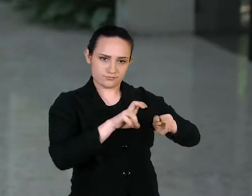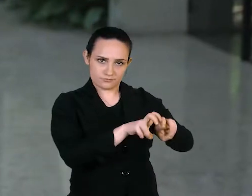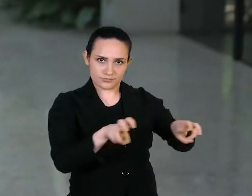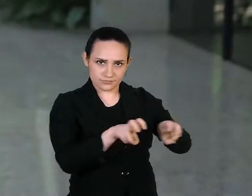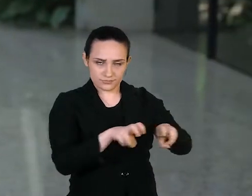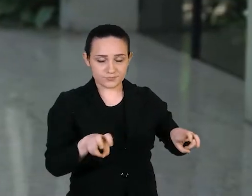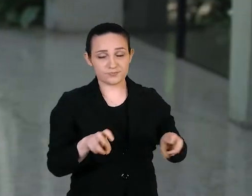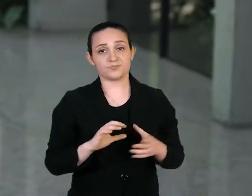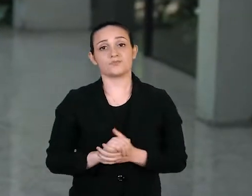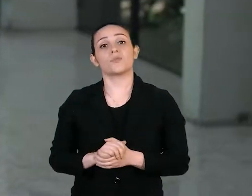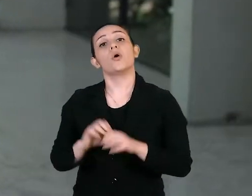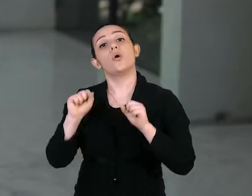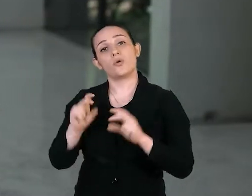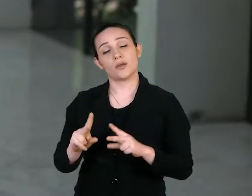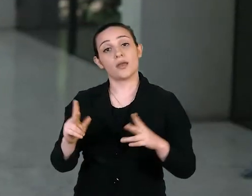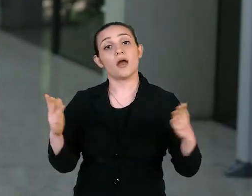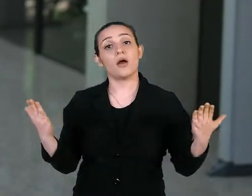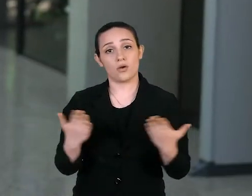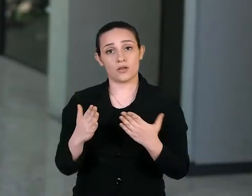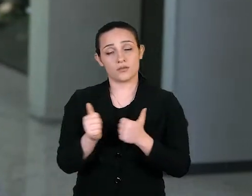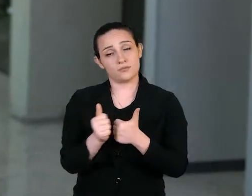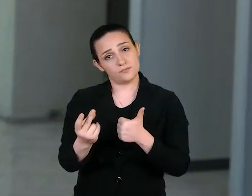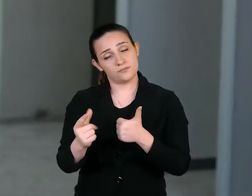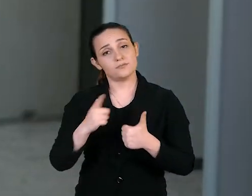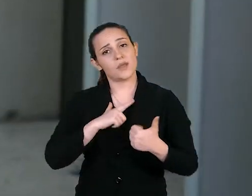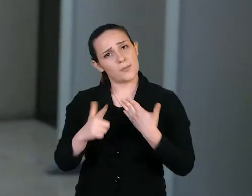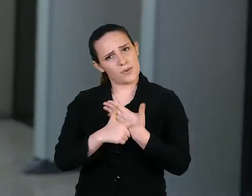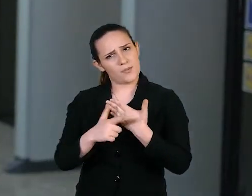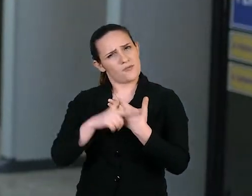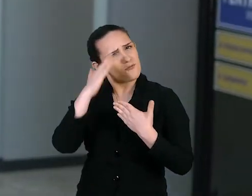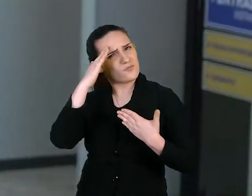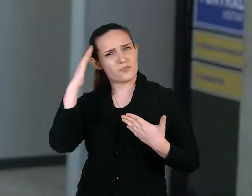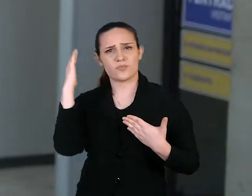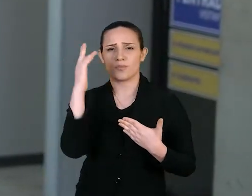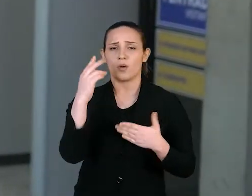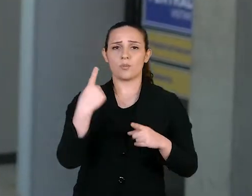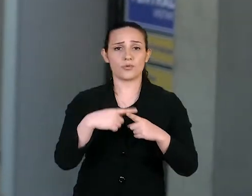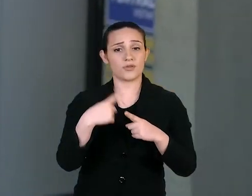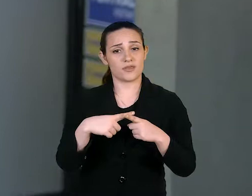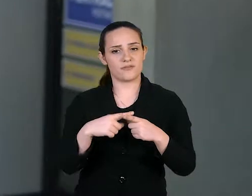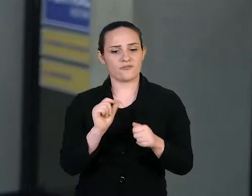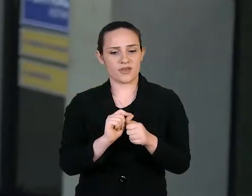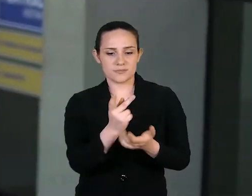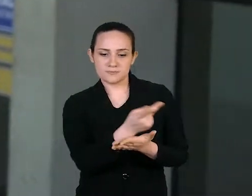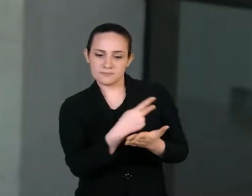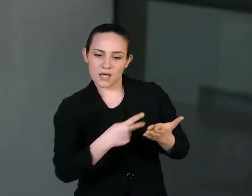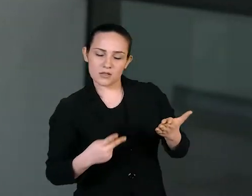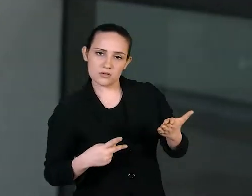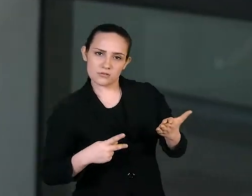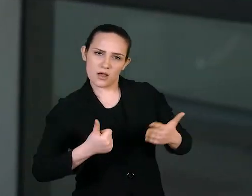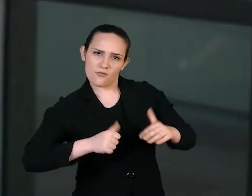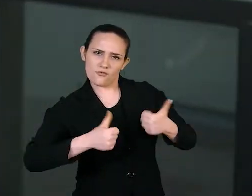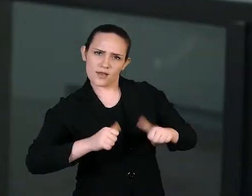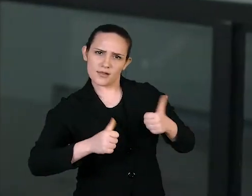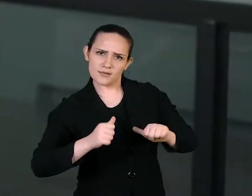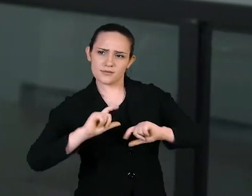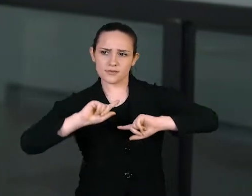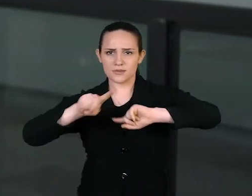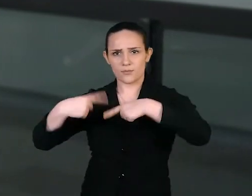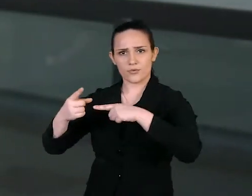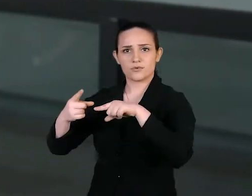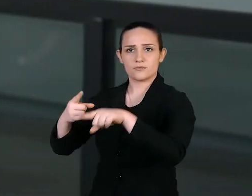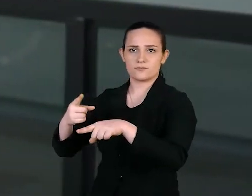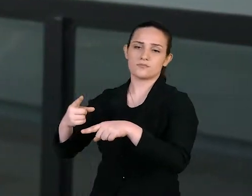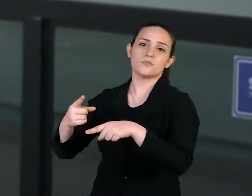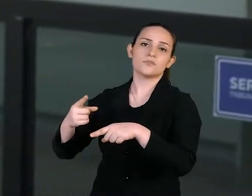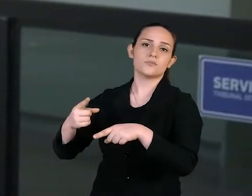papel fundamental na gestão pública. Vale lembrar que os tribunais elaboram e votam pareceres que são submetidos